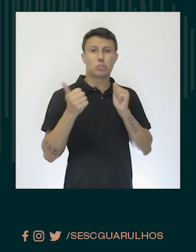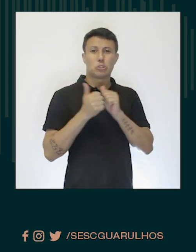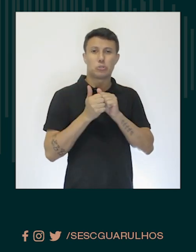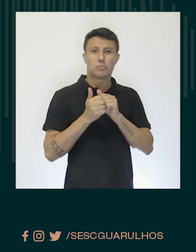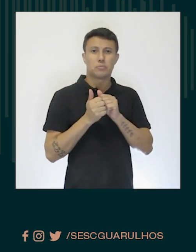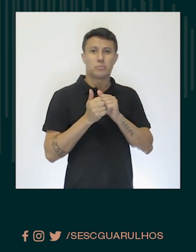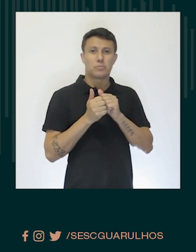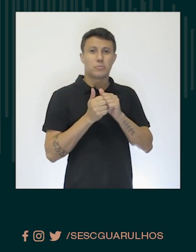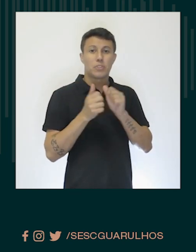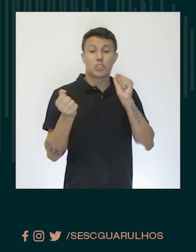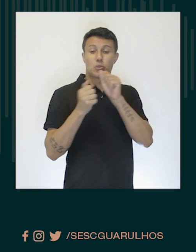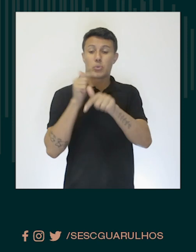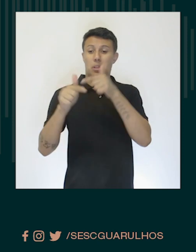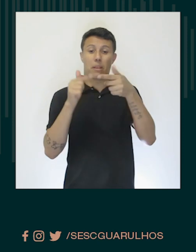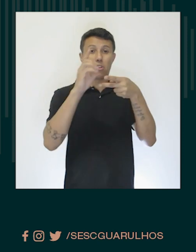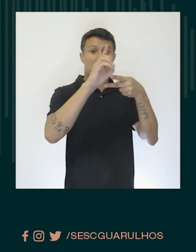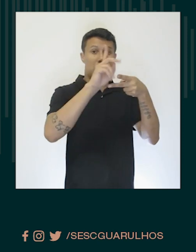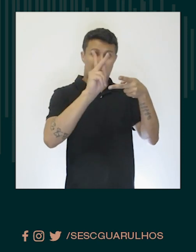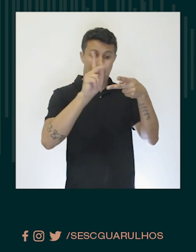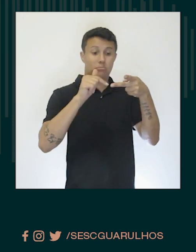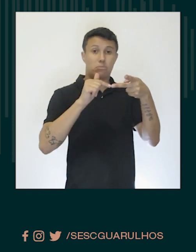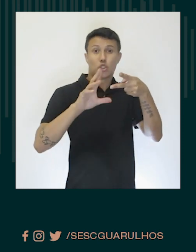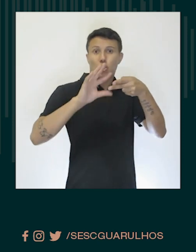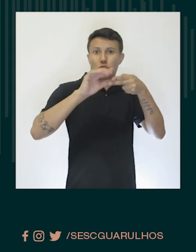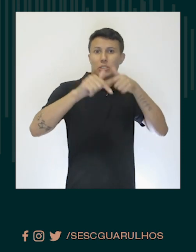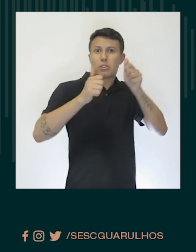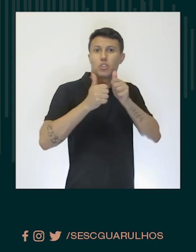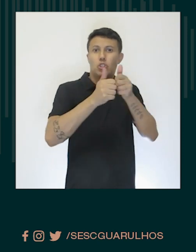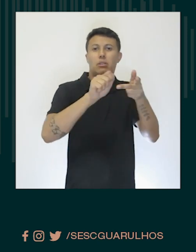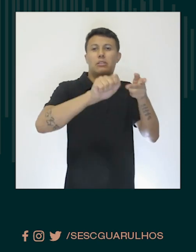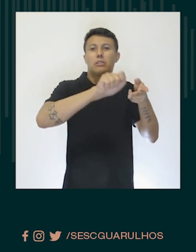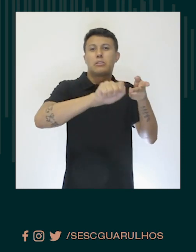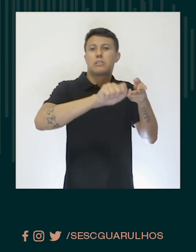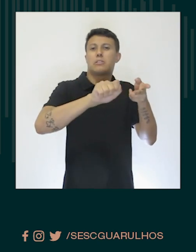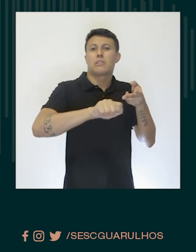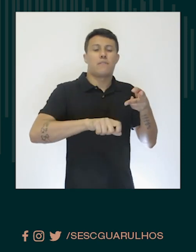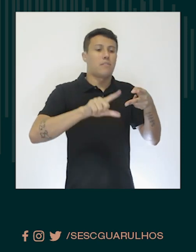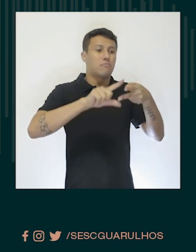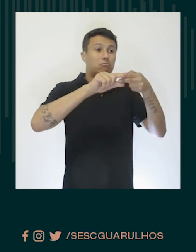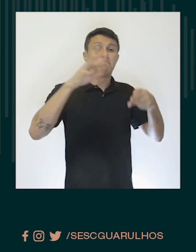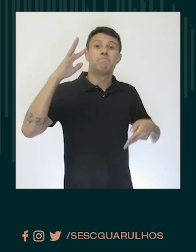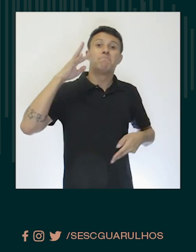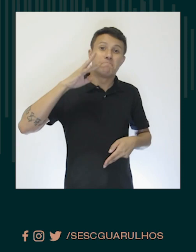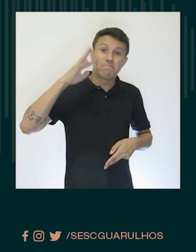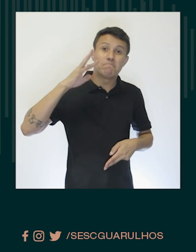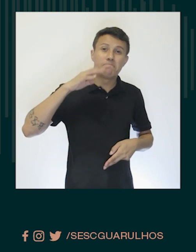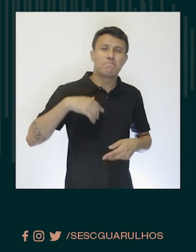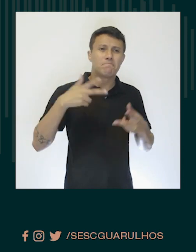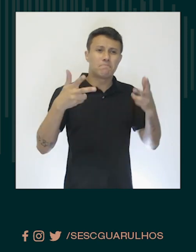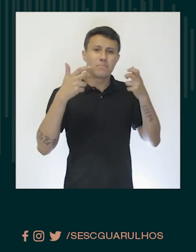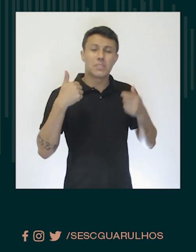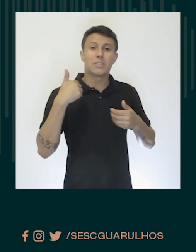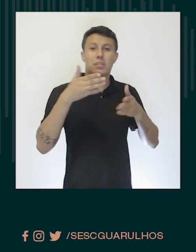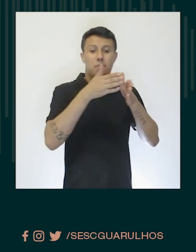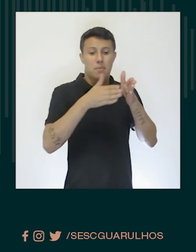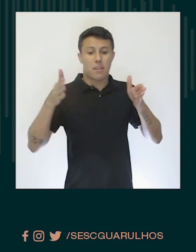ali com o DK, fazendo as fotografias e ela escrevendo sobre aquilo. Então foi bem legal. Então é legal ver que durante a